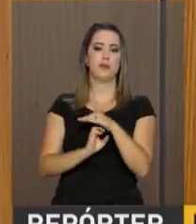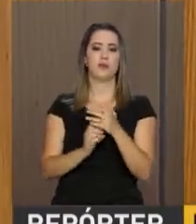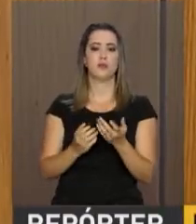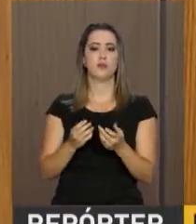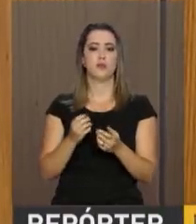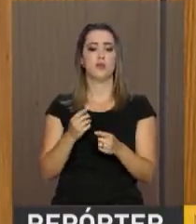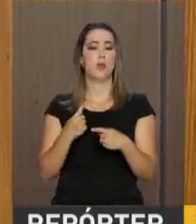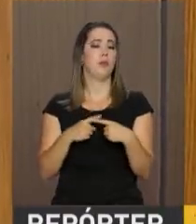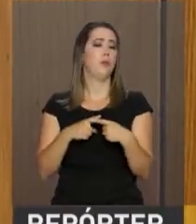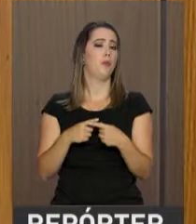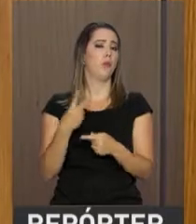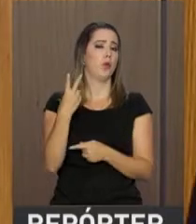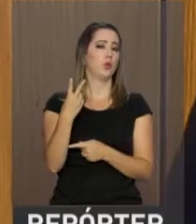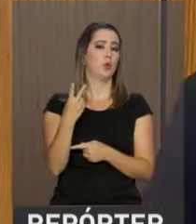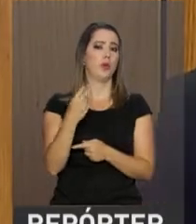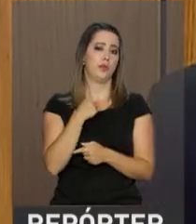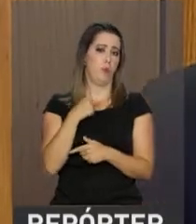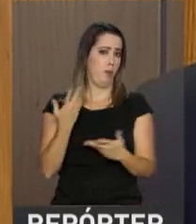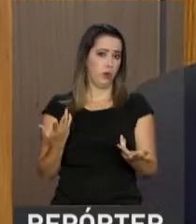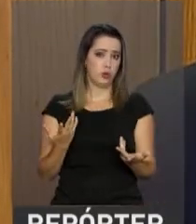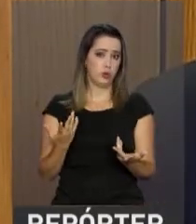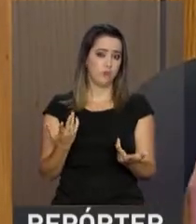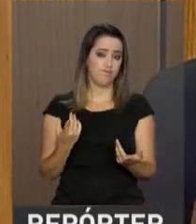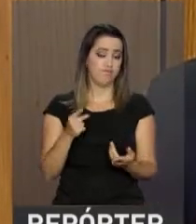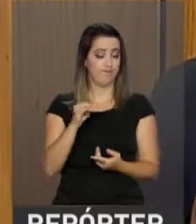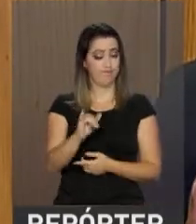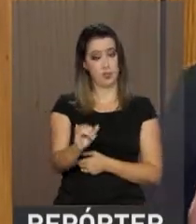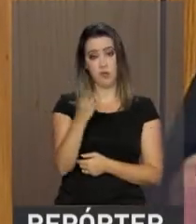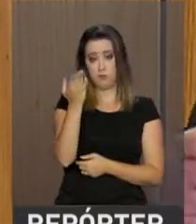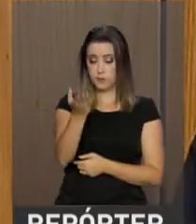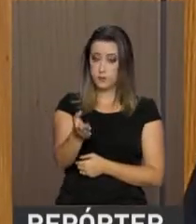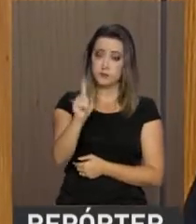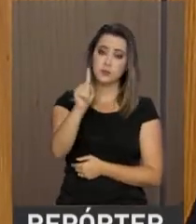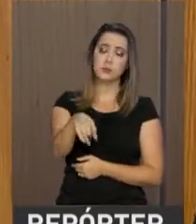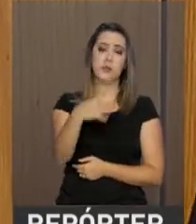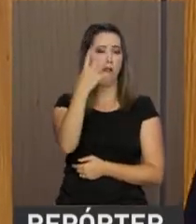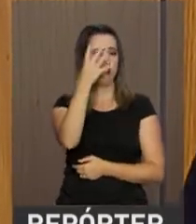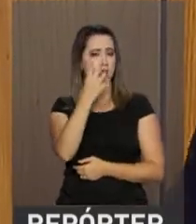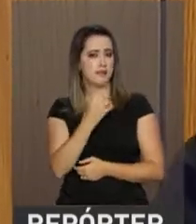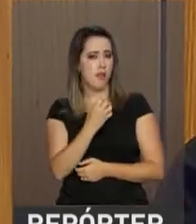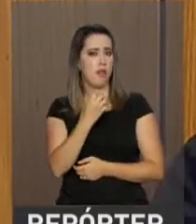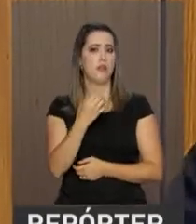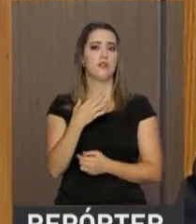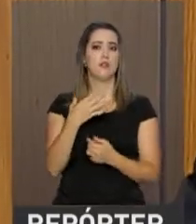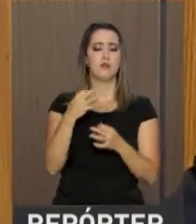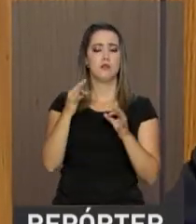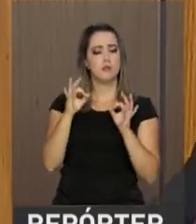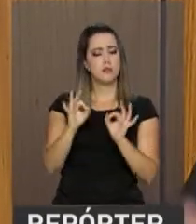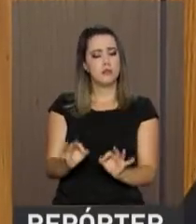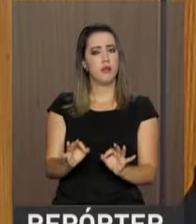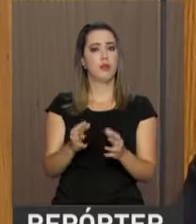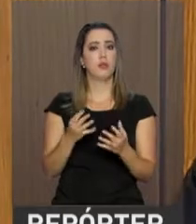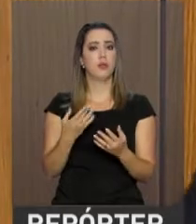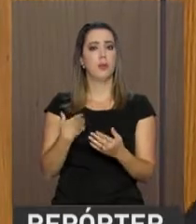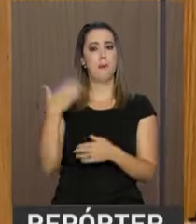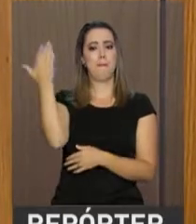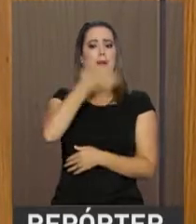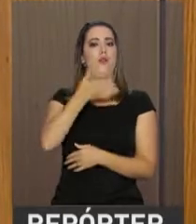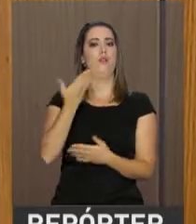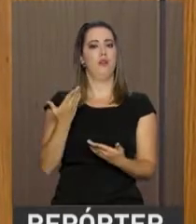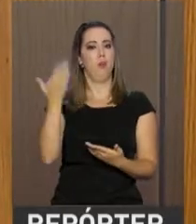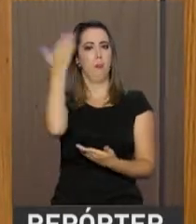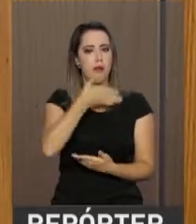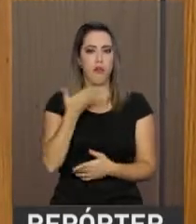2002 e está entendendo é uma pessoa séria honesta porque você tem que provar que é